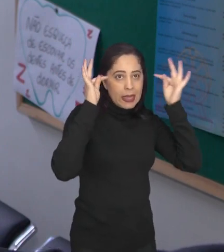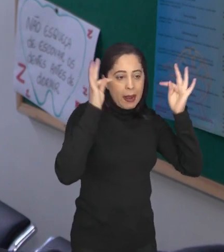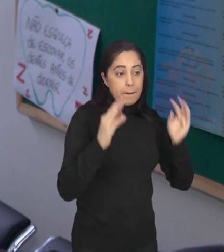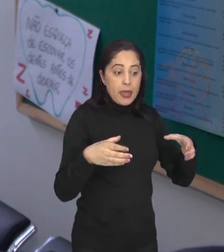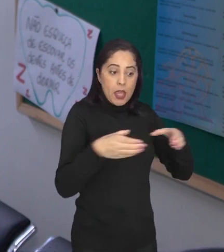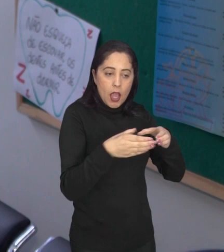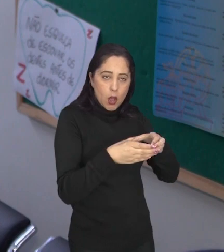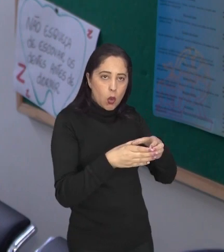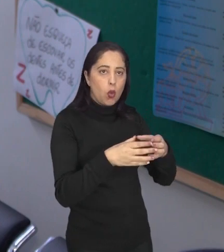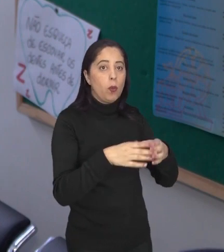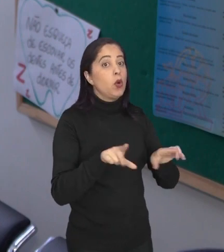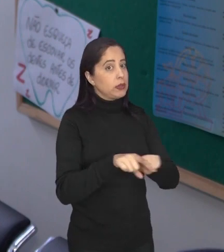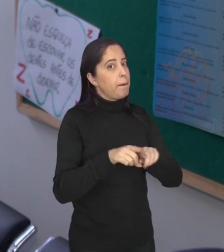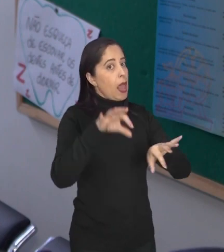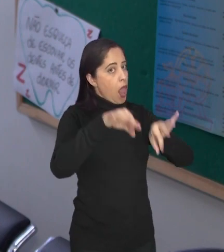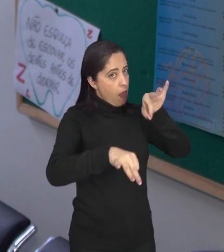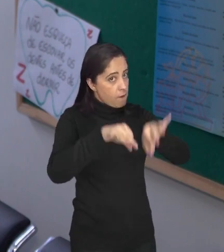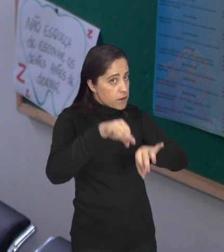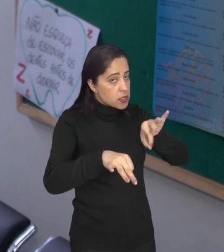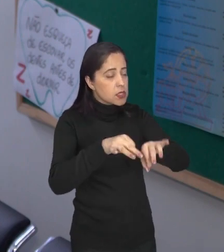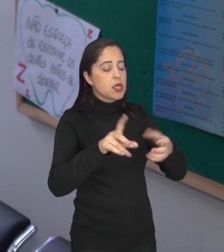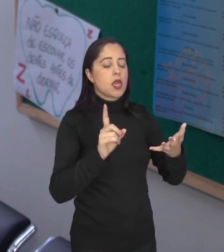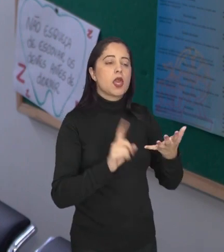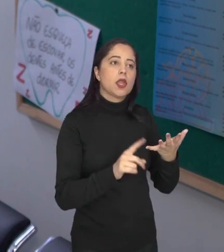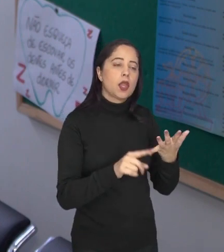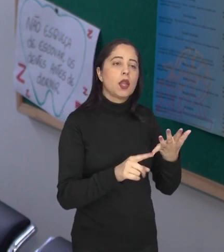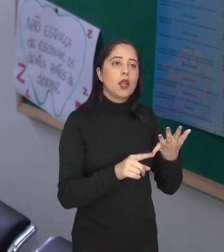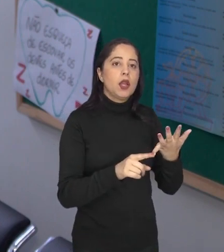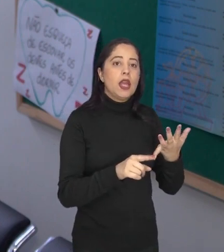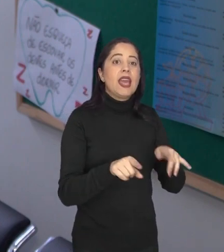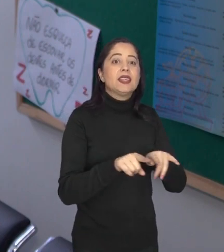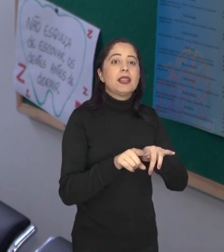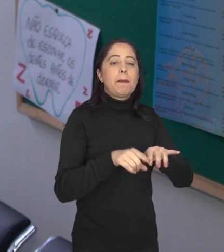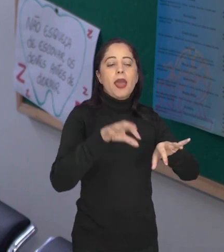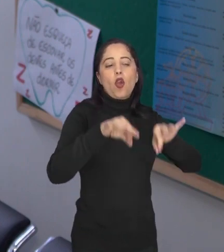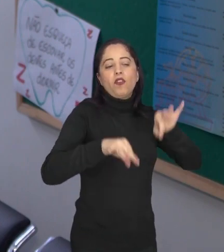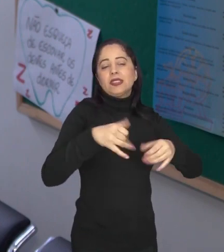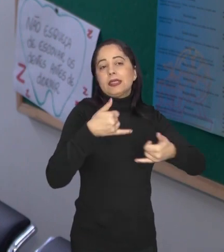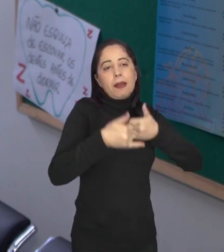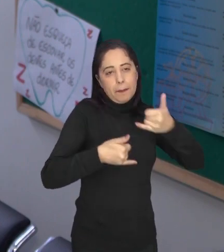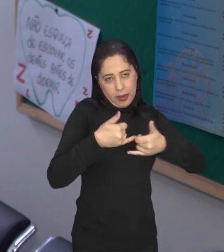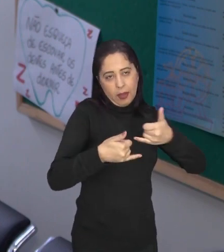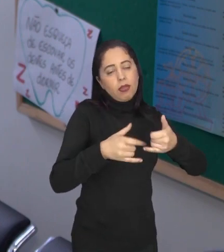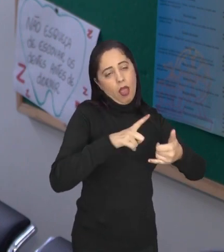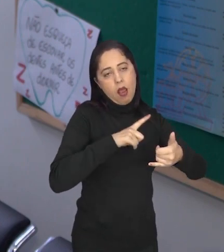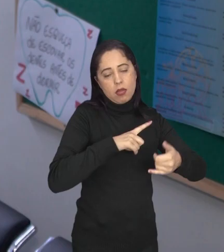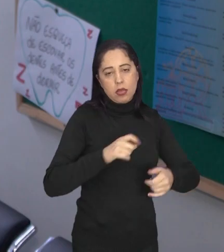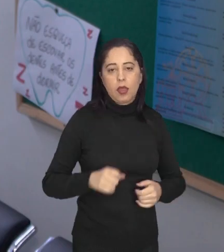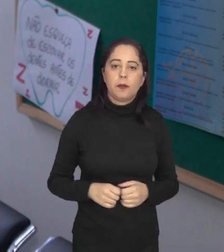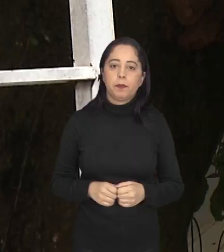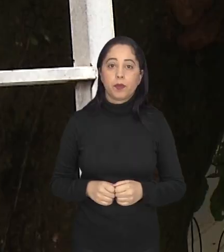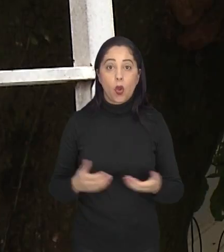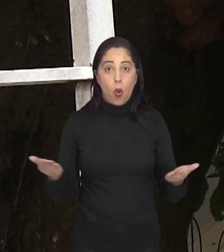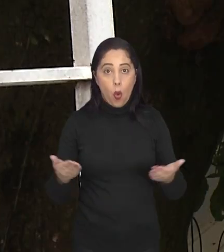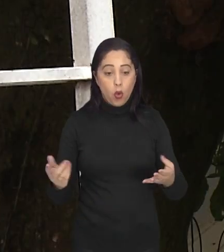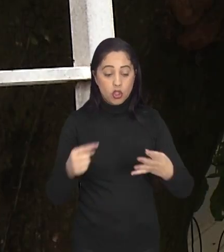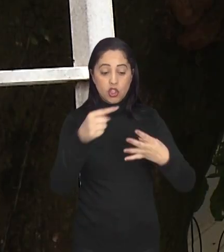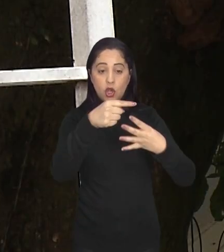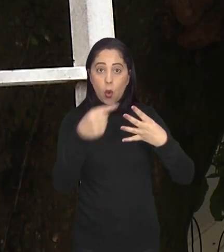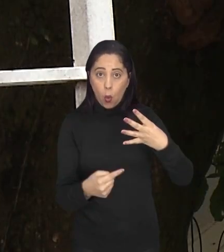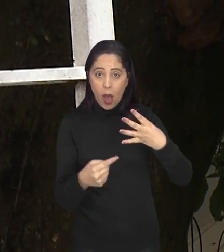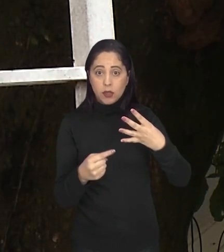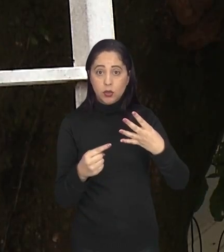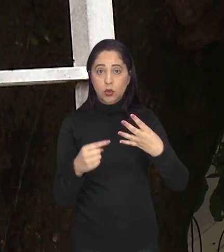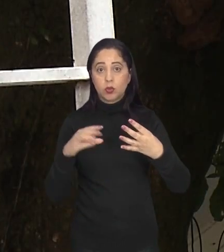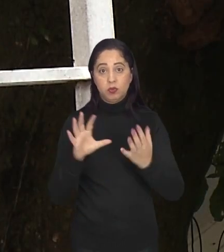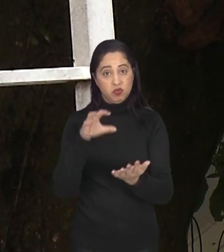em grupo, pode passar por oficinas, né, terapêuticas e até oficinas recreativas. Hoje são